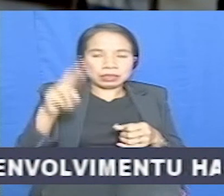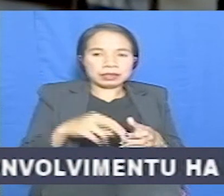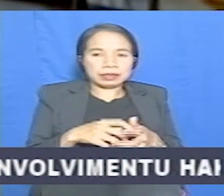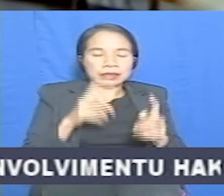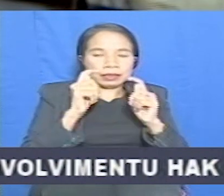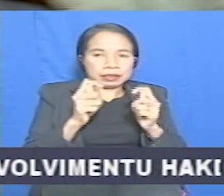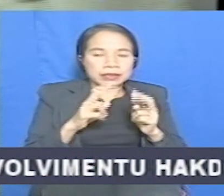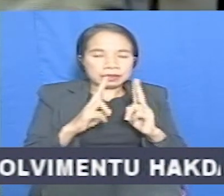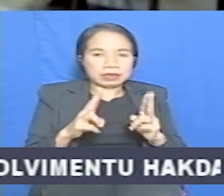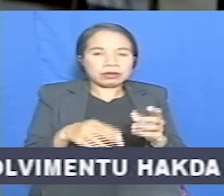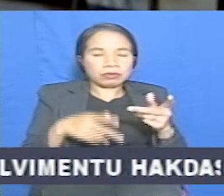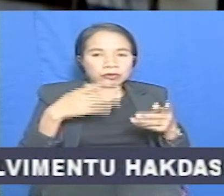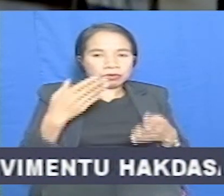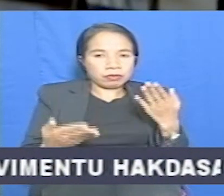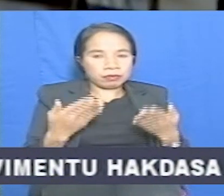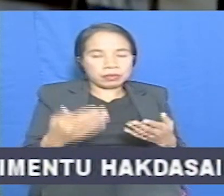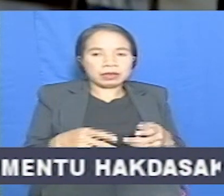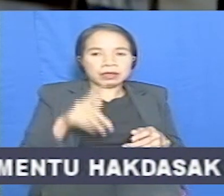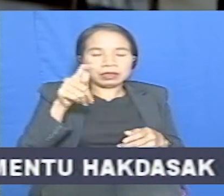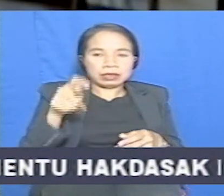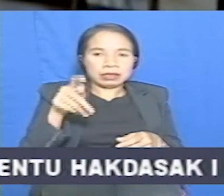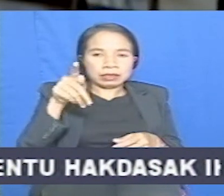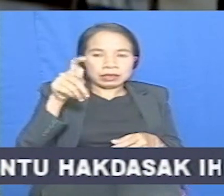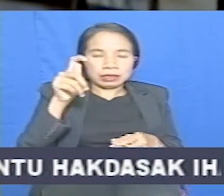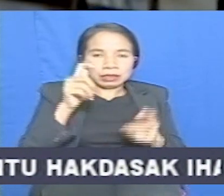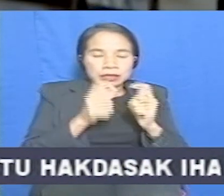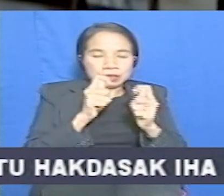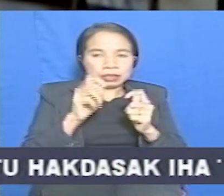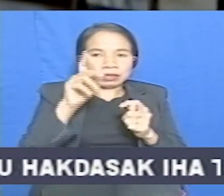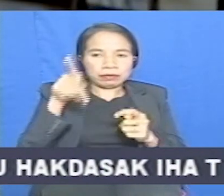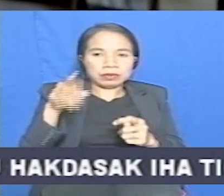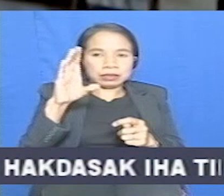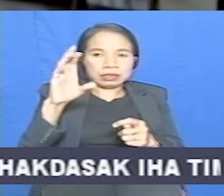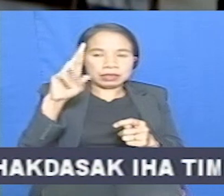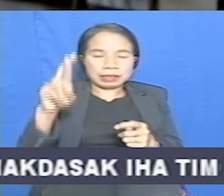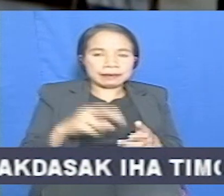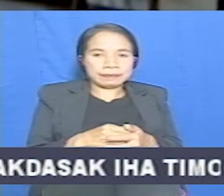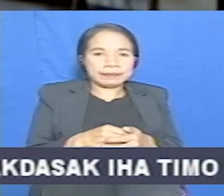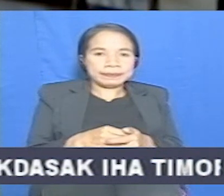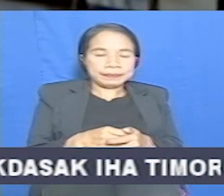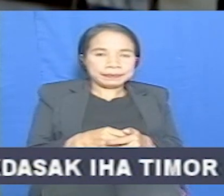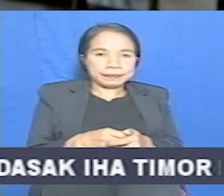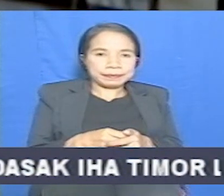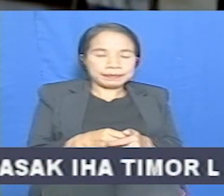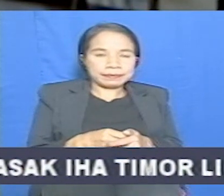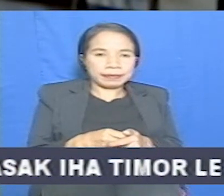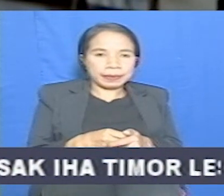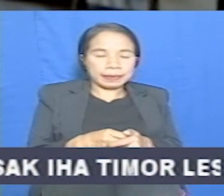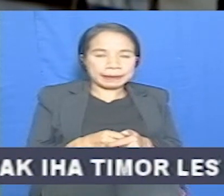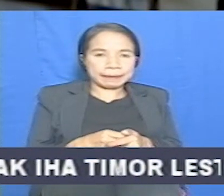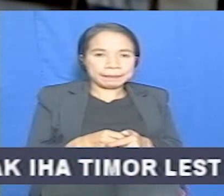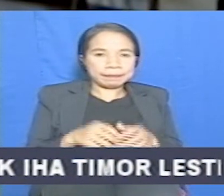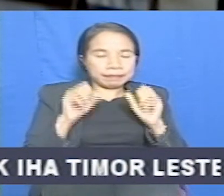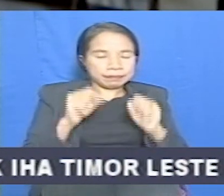maka lais liu kompara ho teste PCR. Maybe nafatin PCR masai hanesang gold standard. Ida rapid antigen